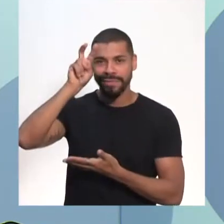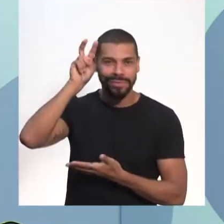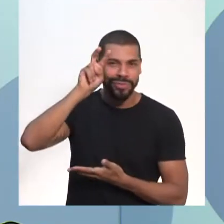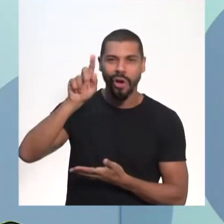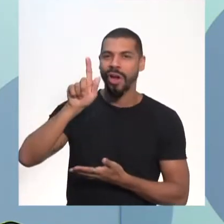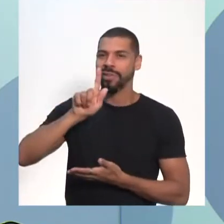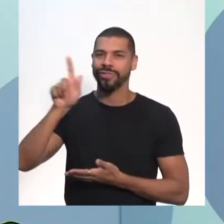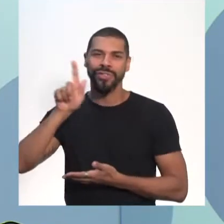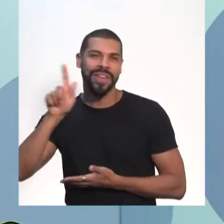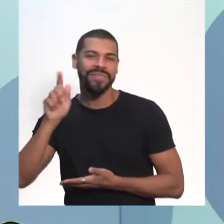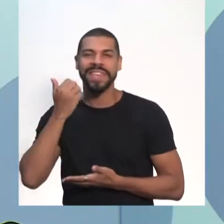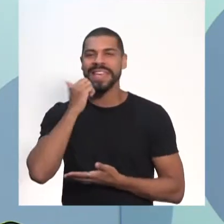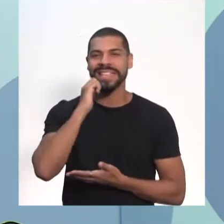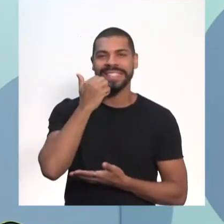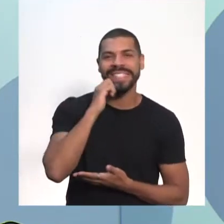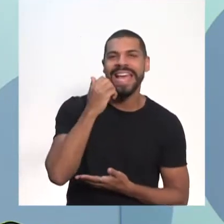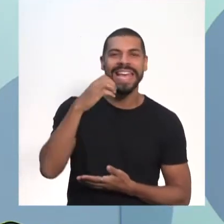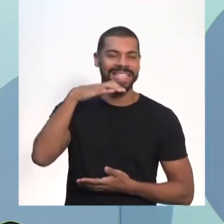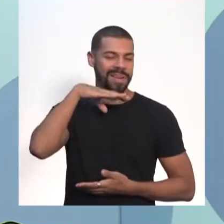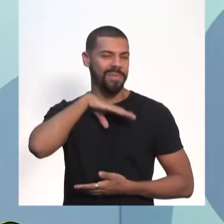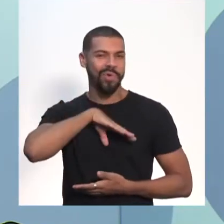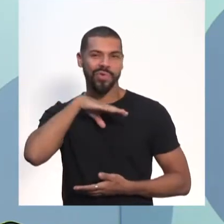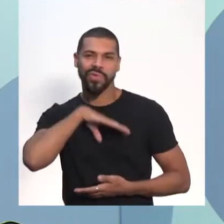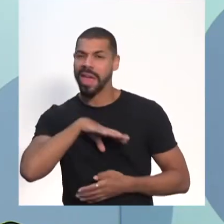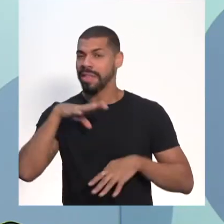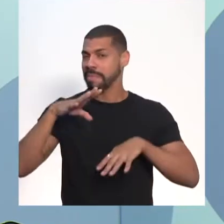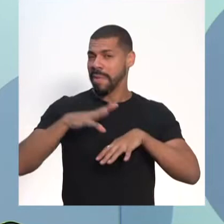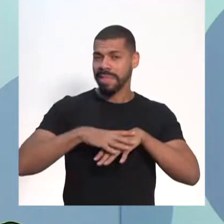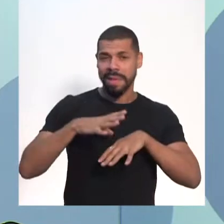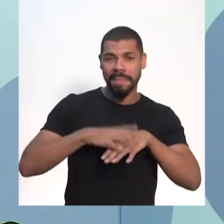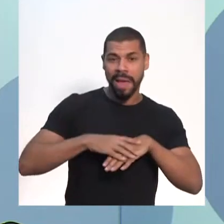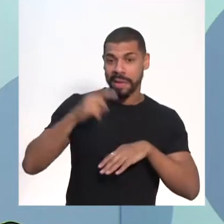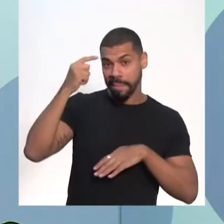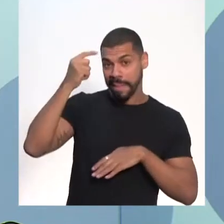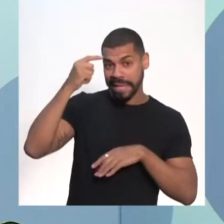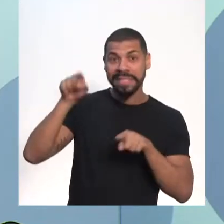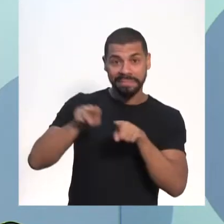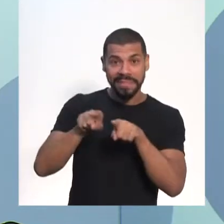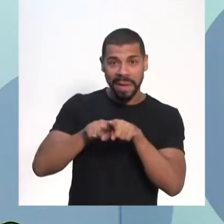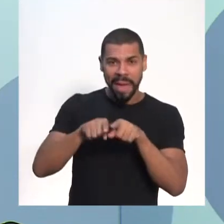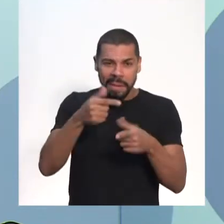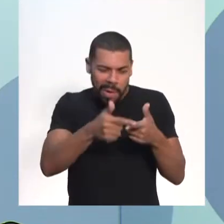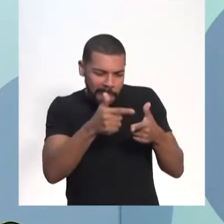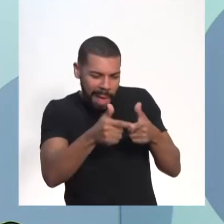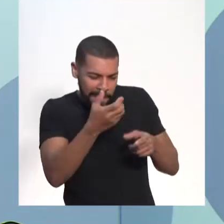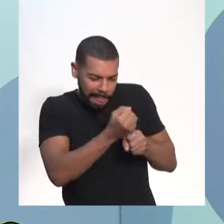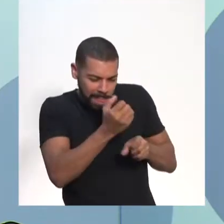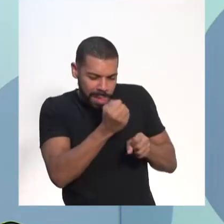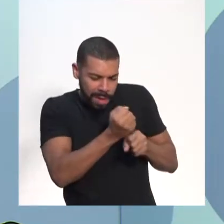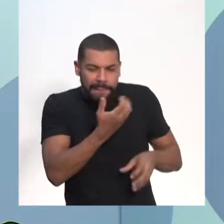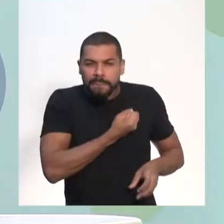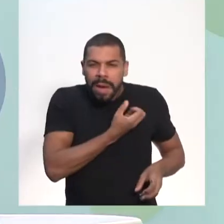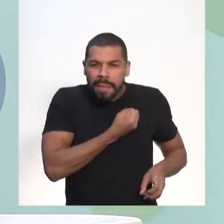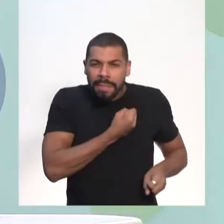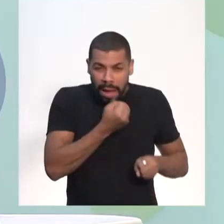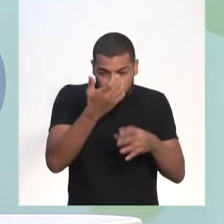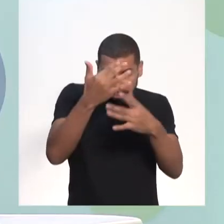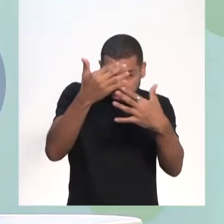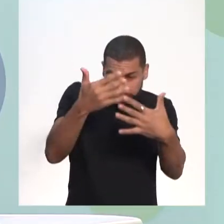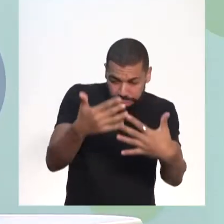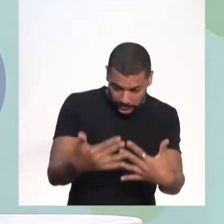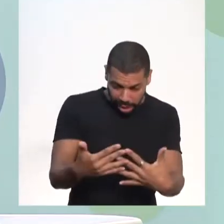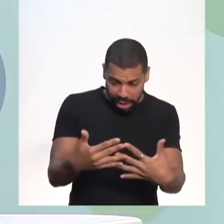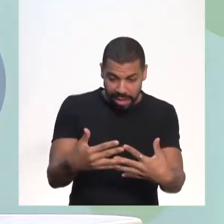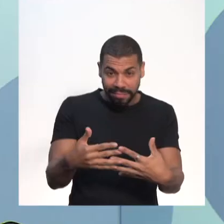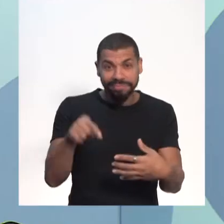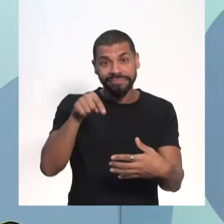geografia, ciências, língua portuguesa, matemática, pensando ali nas situações problema, né, João? Às vezes você tem um problema que que ele fica